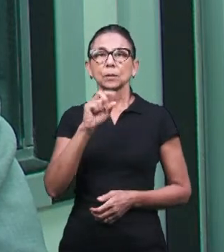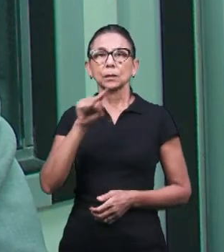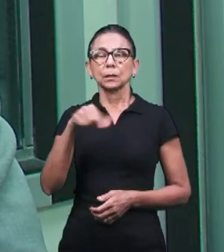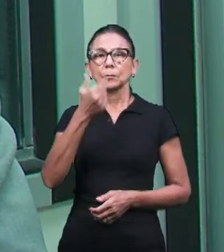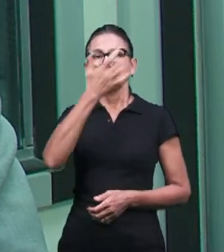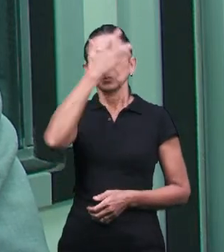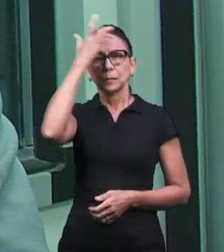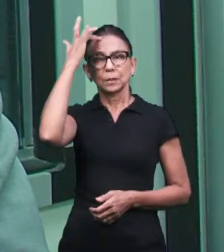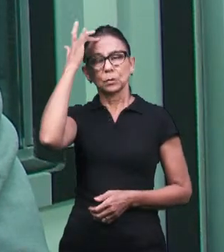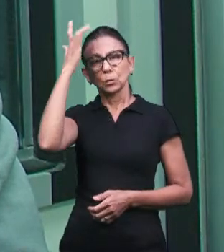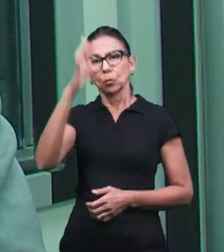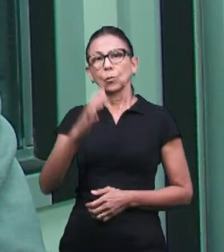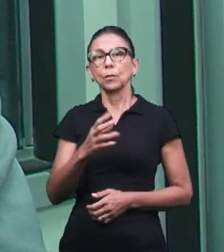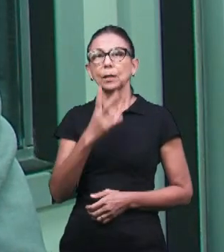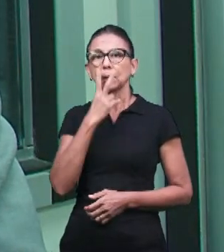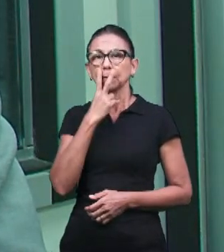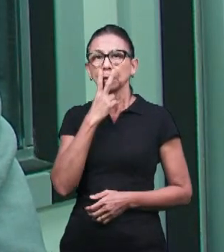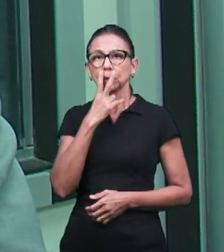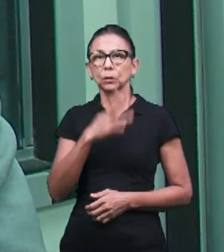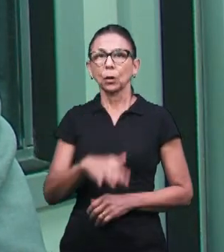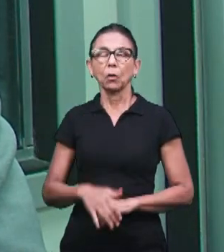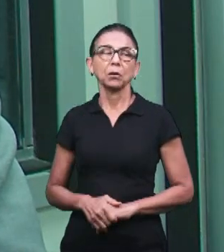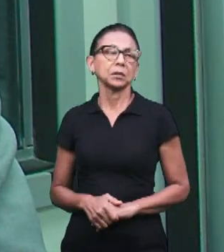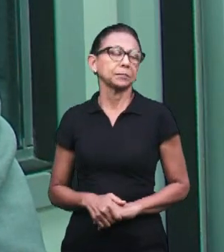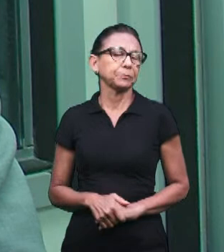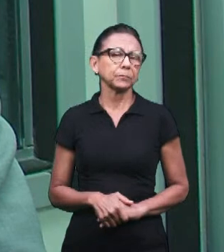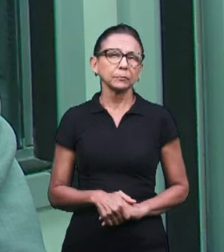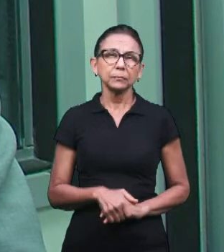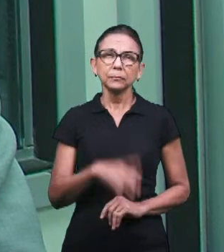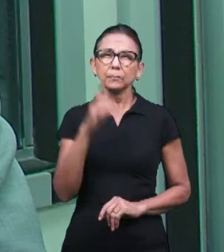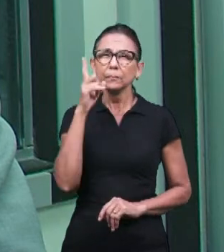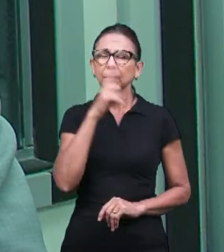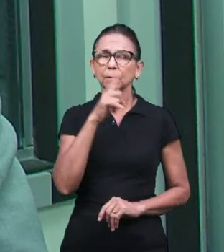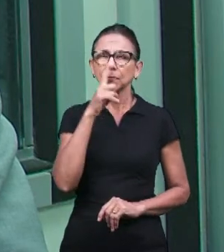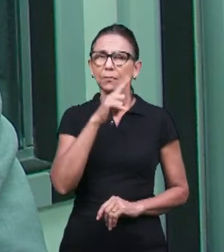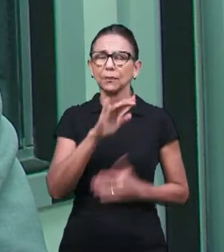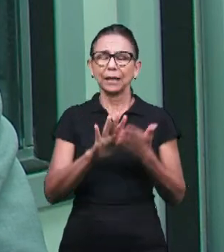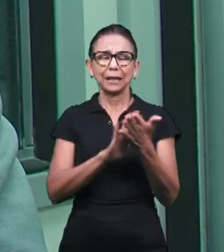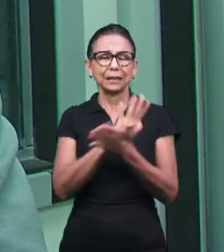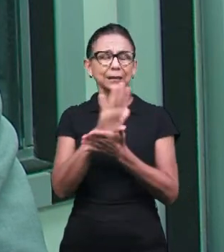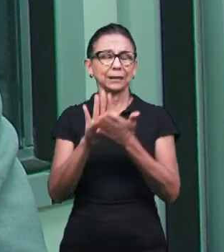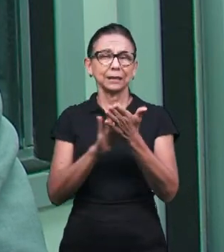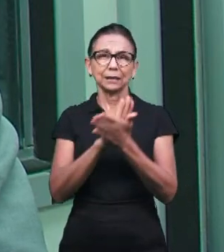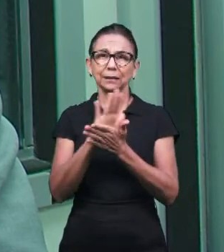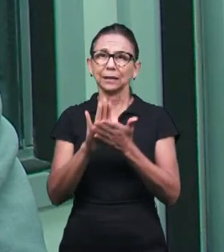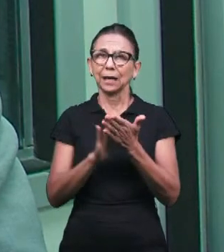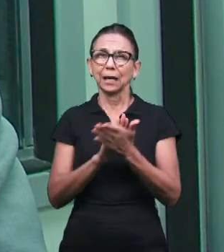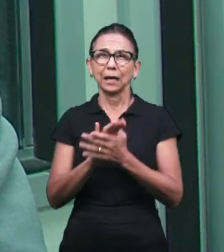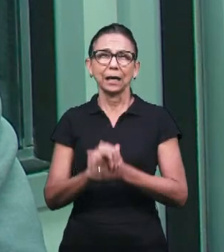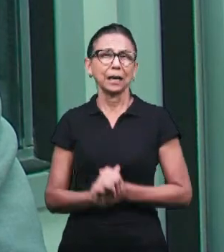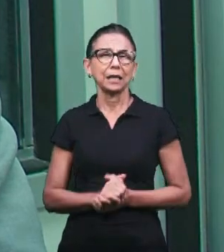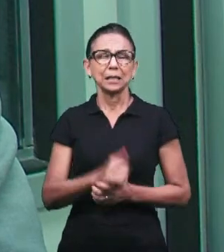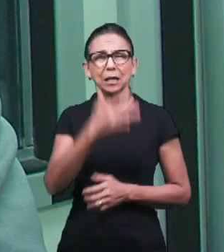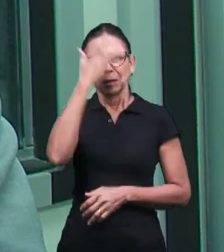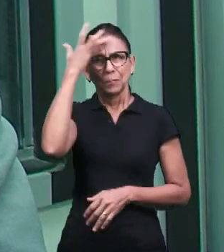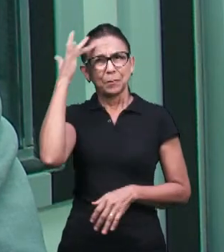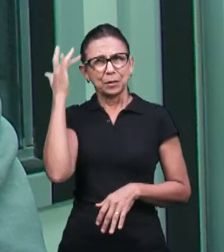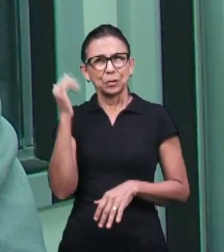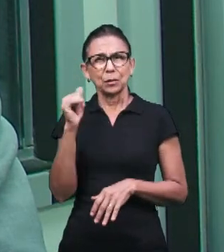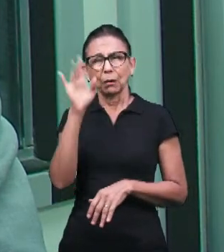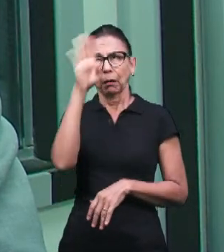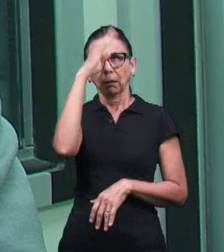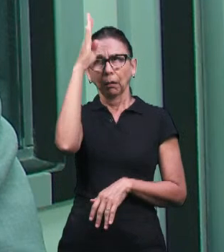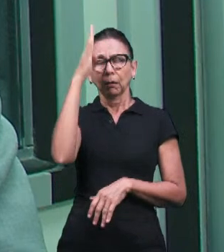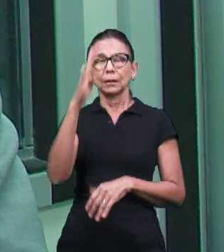de Vitória, sem nenhuma ocorrência de trânsito, sem nenhuma ocorrência de atendimento de enfermos no local, sem nenhuma